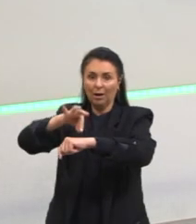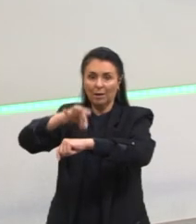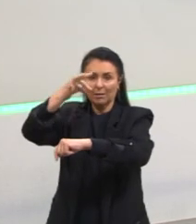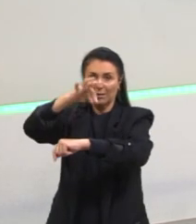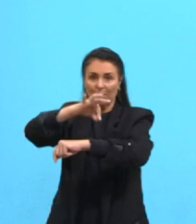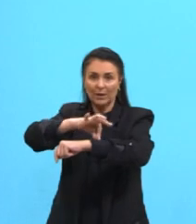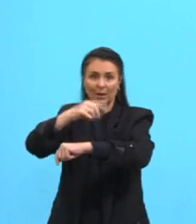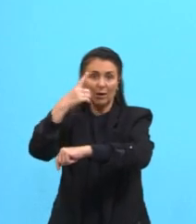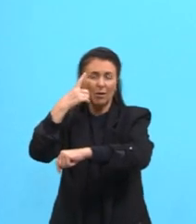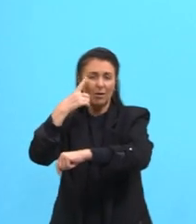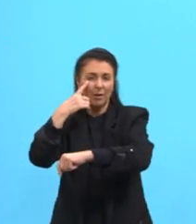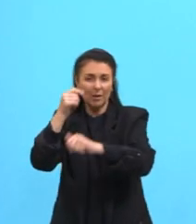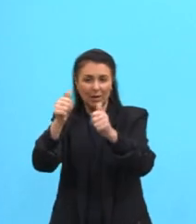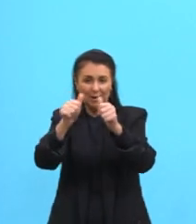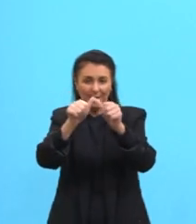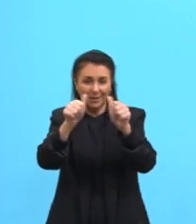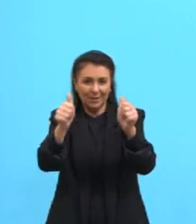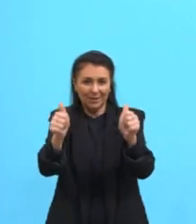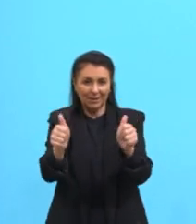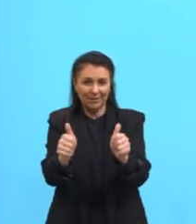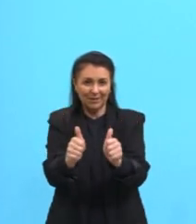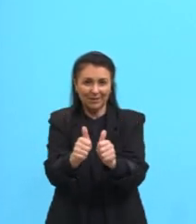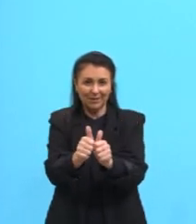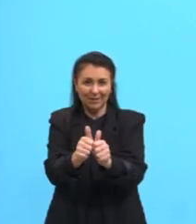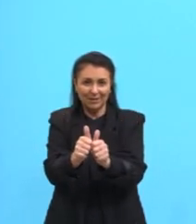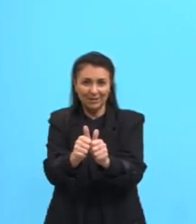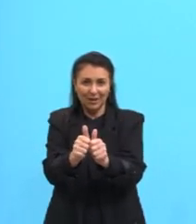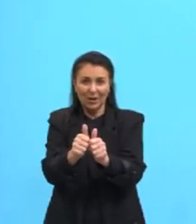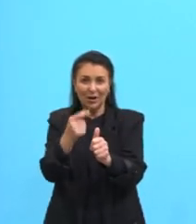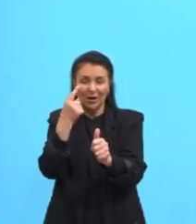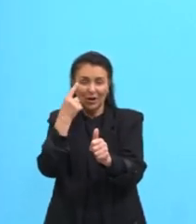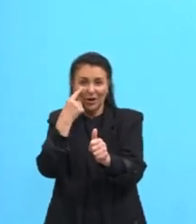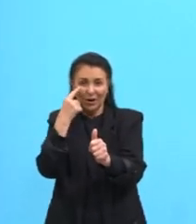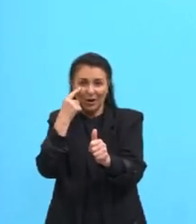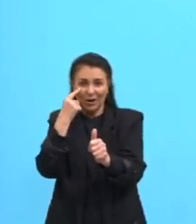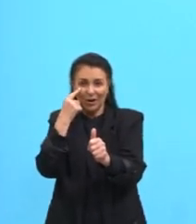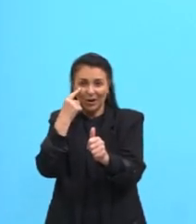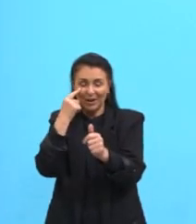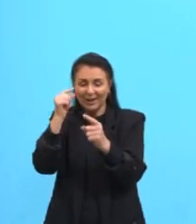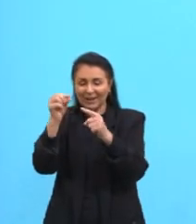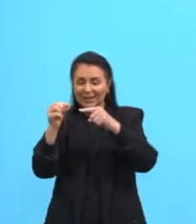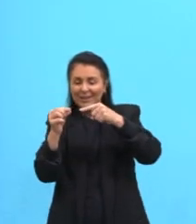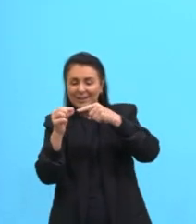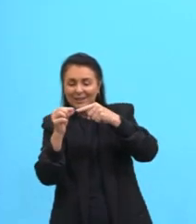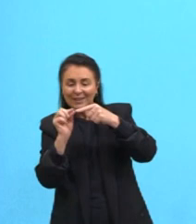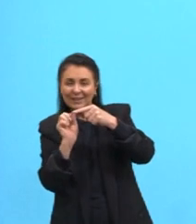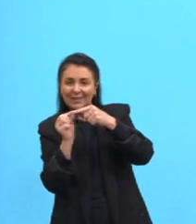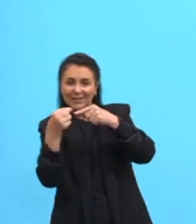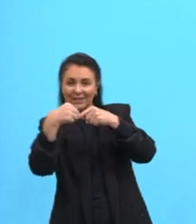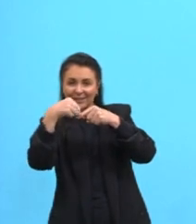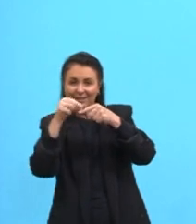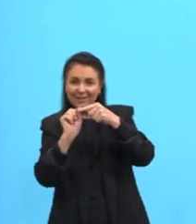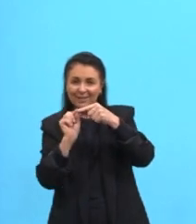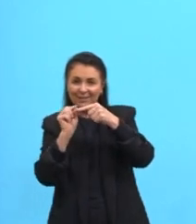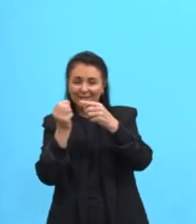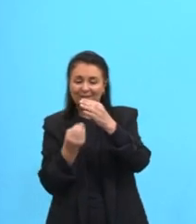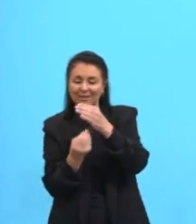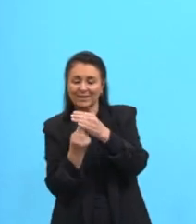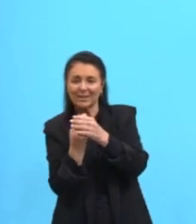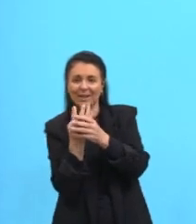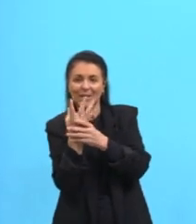na imagem por exemplo né abelha ali levando ao monte de grãozinho de Polly na planta da